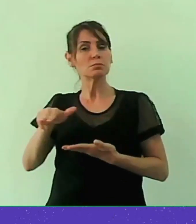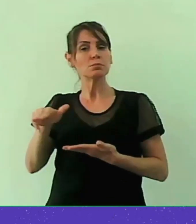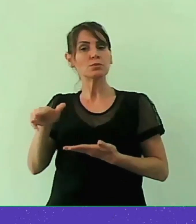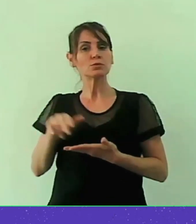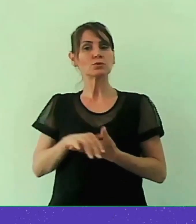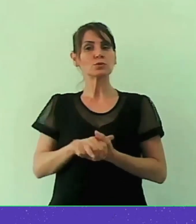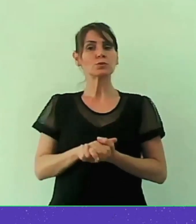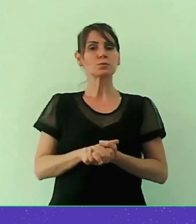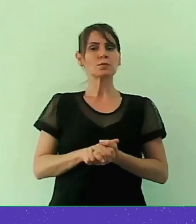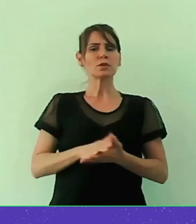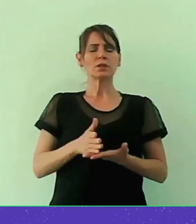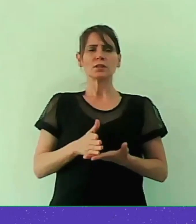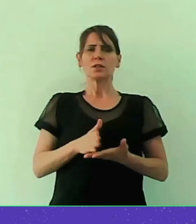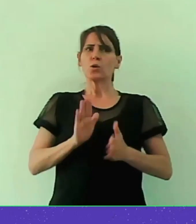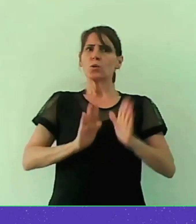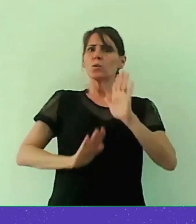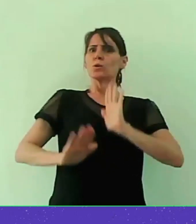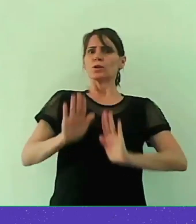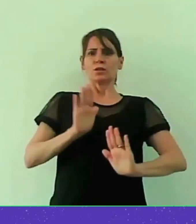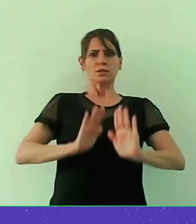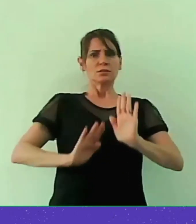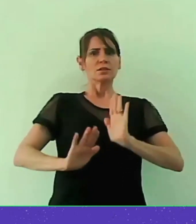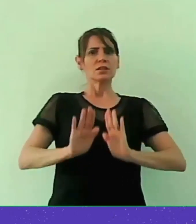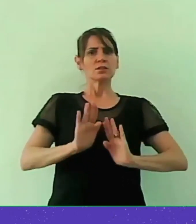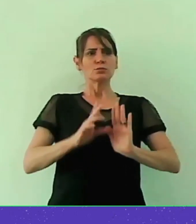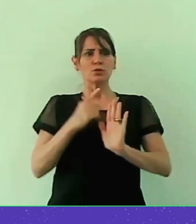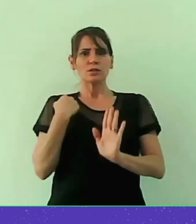há um perigo. Nós